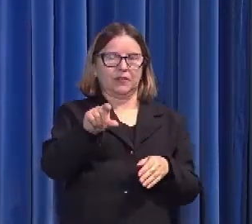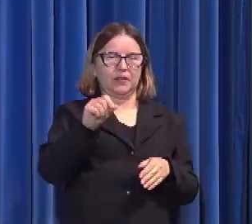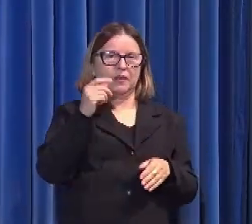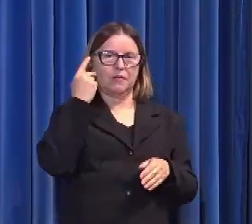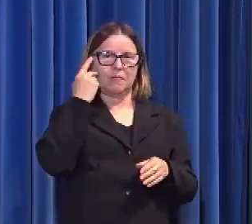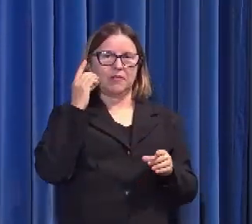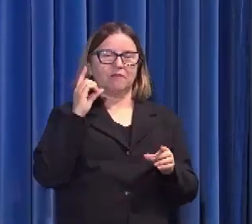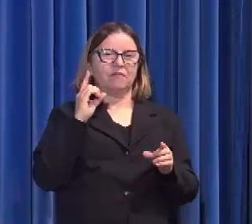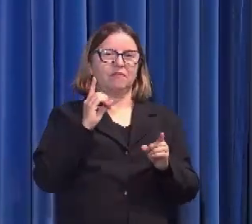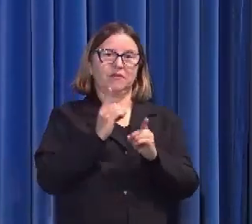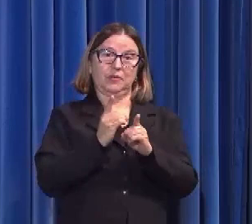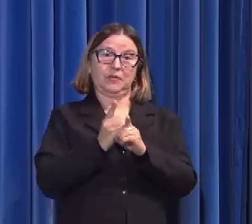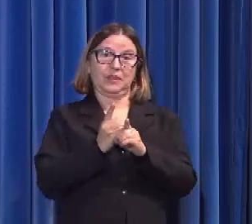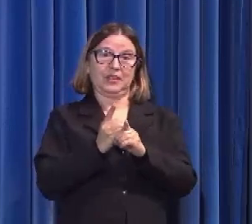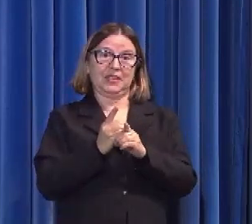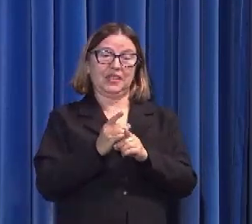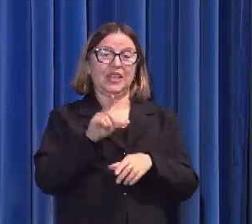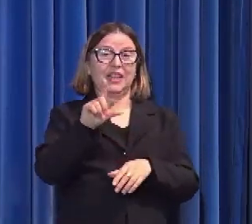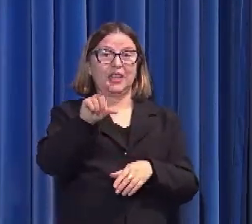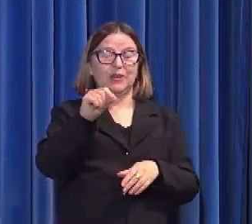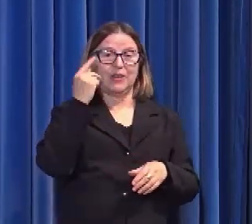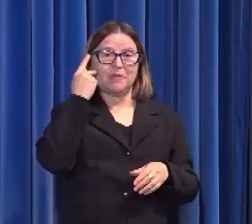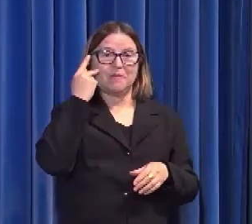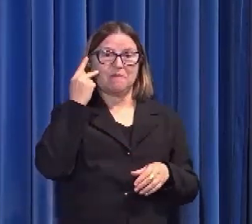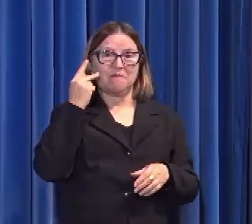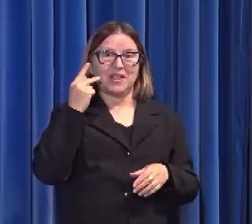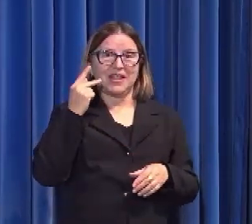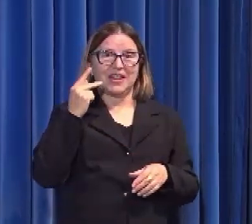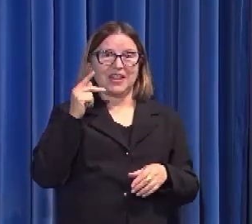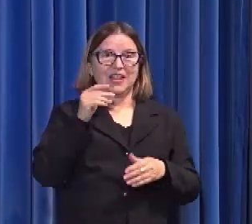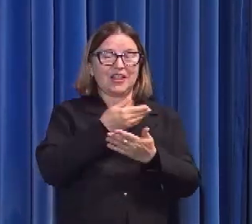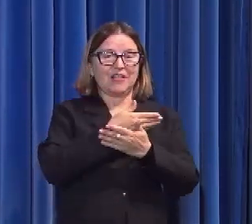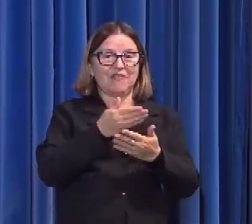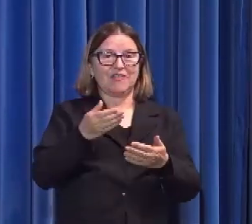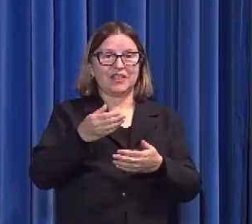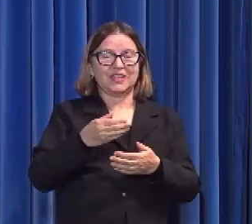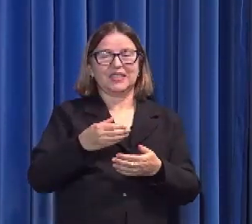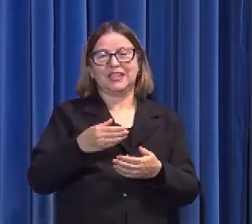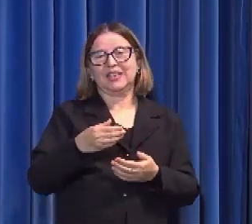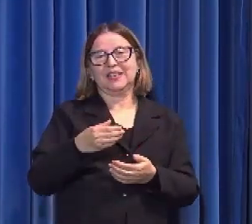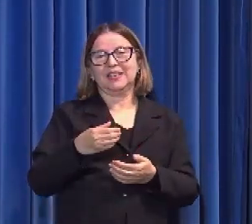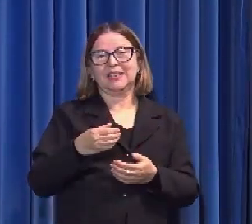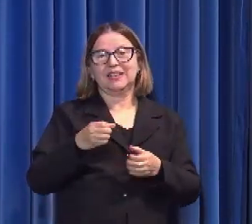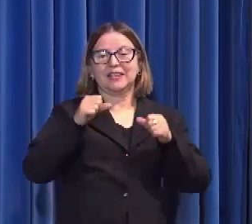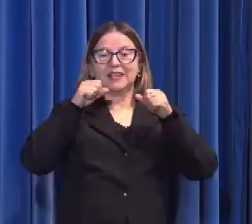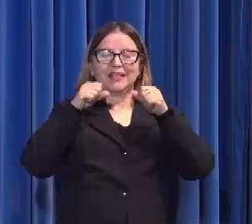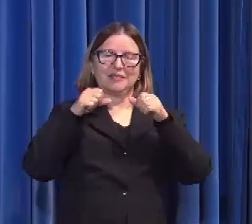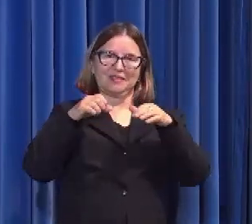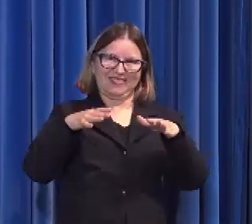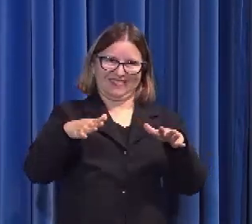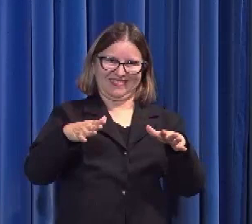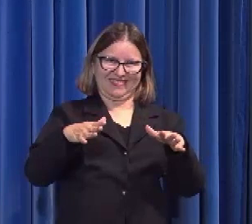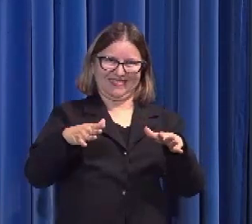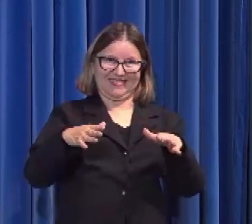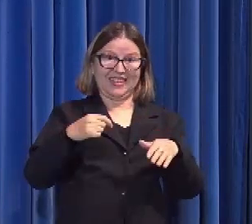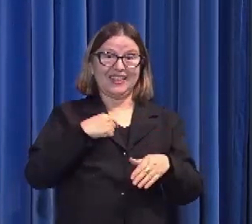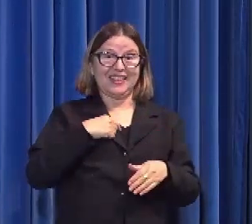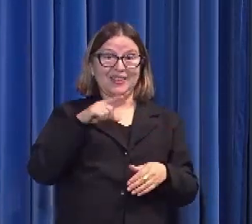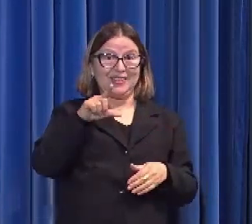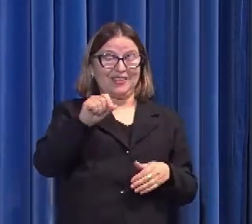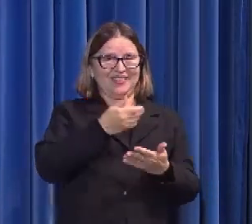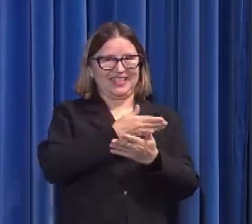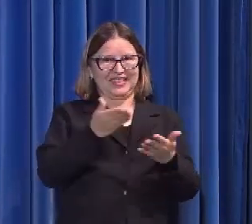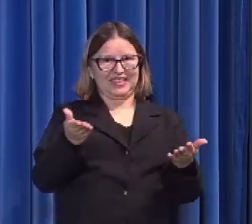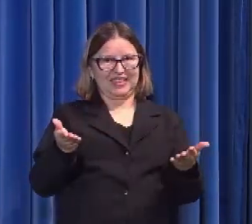discipulado e escolhi para frutificação eu fui eu que escolhi vocês